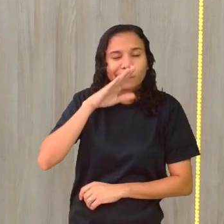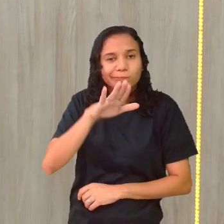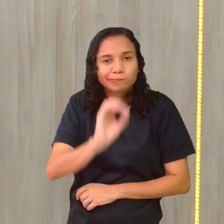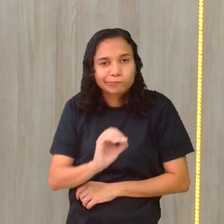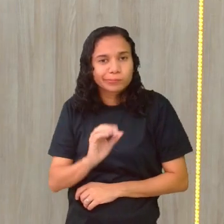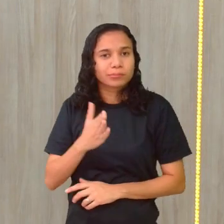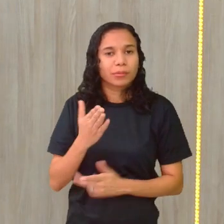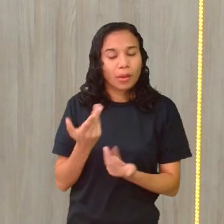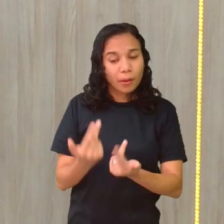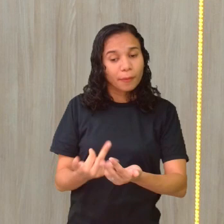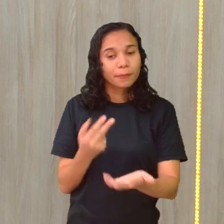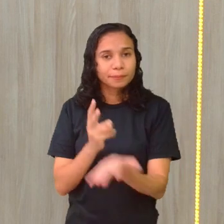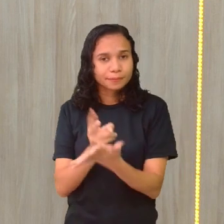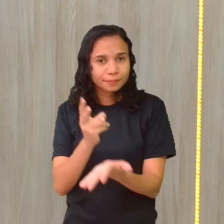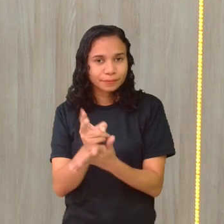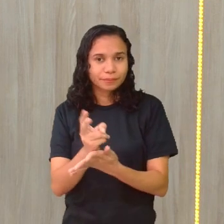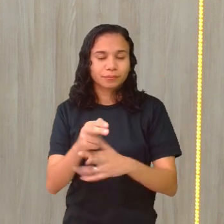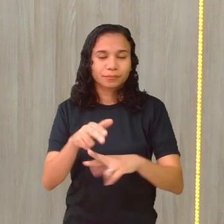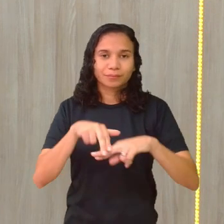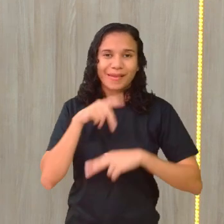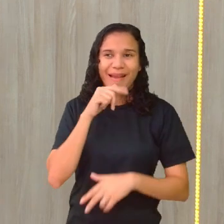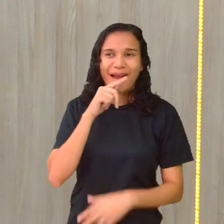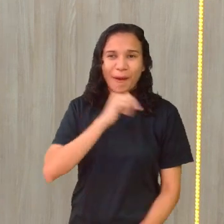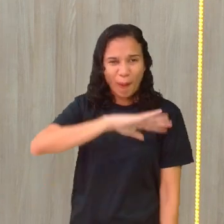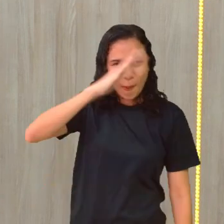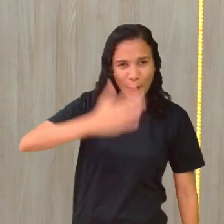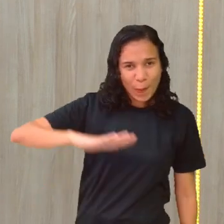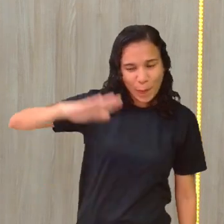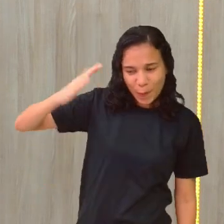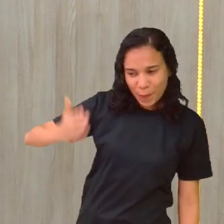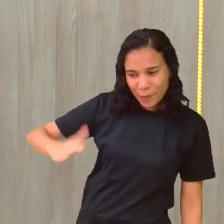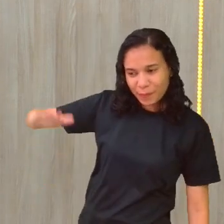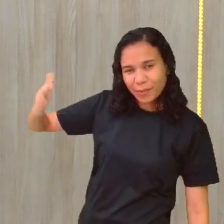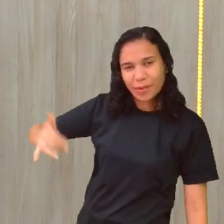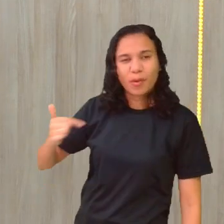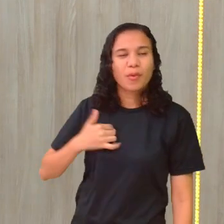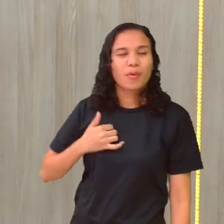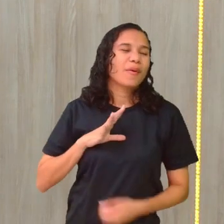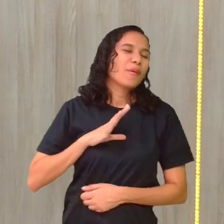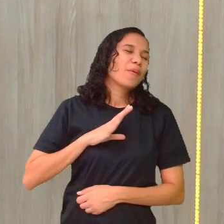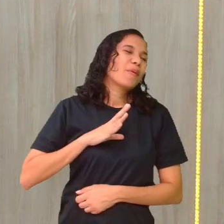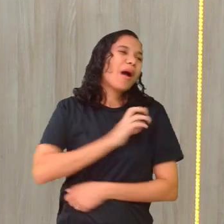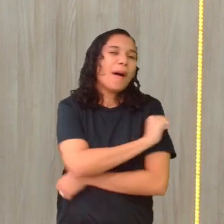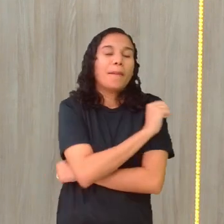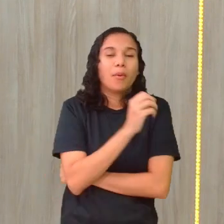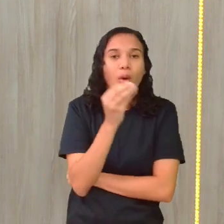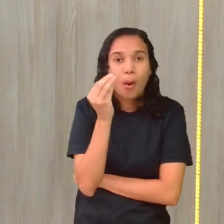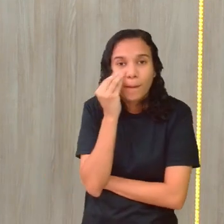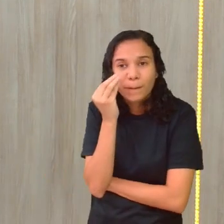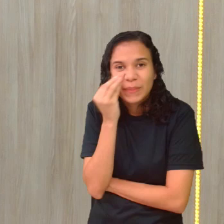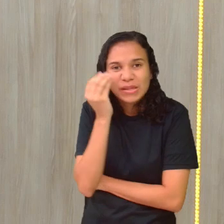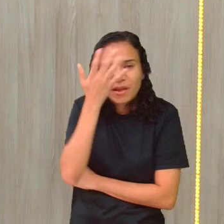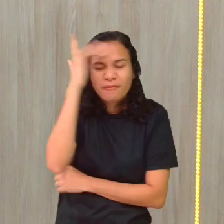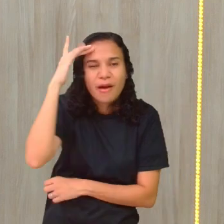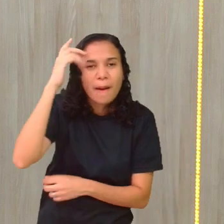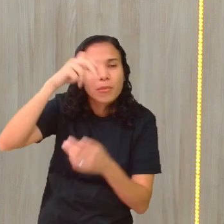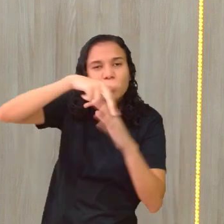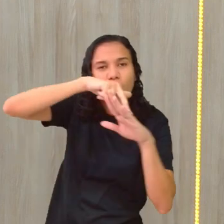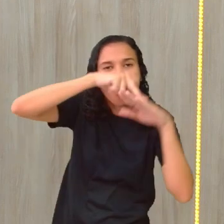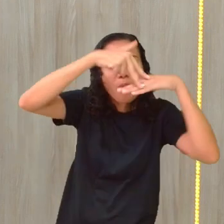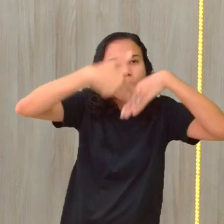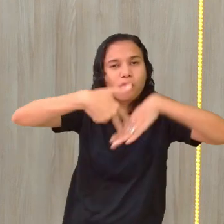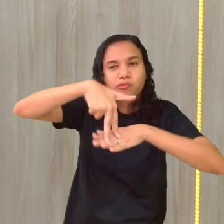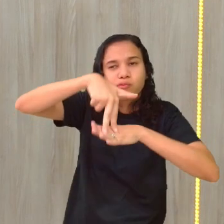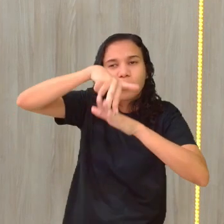continuar da mesma forma. No mar, igual a professora Carol falou, eu adoro ficar observando as pessoas surfando.